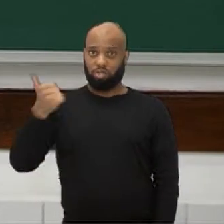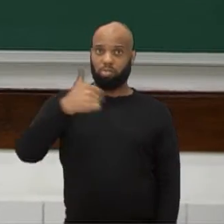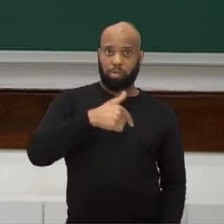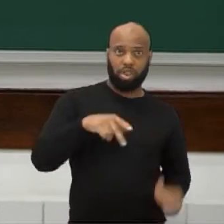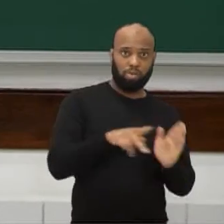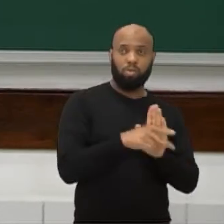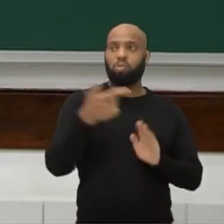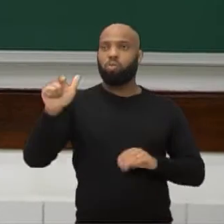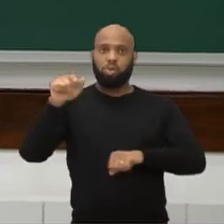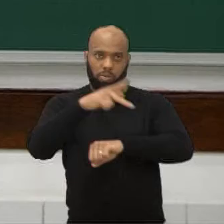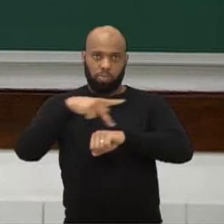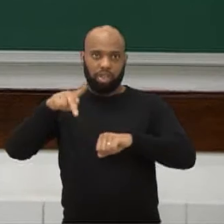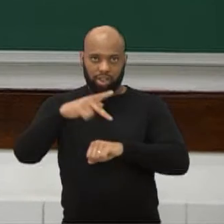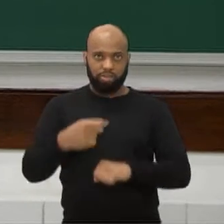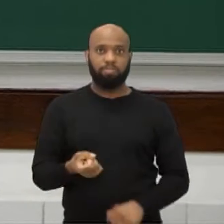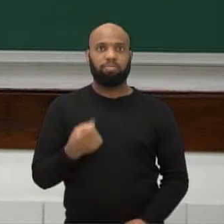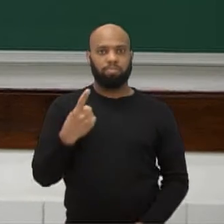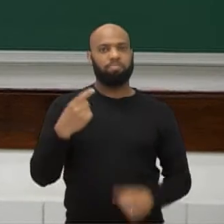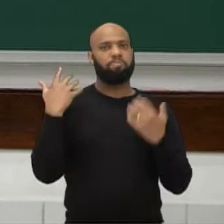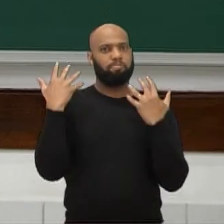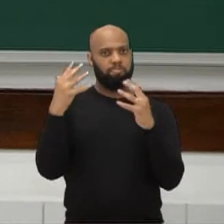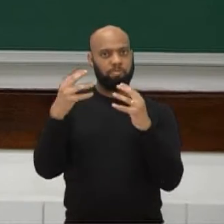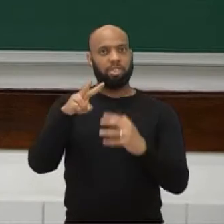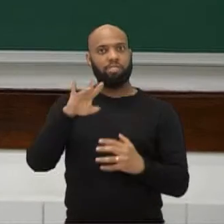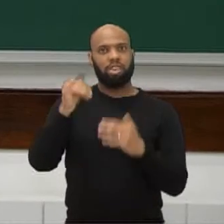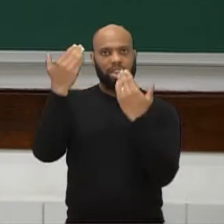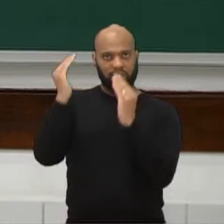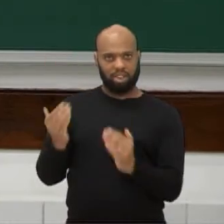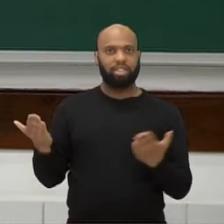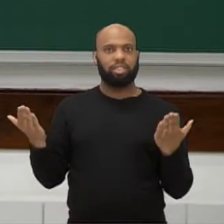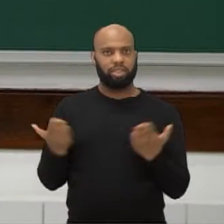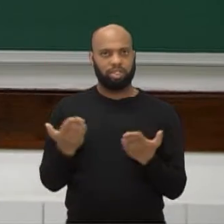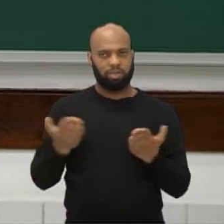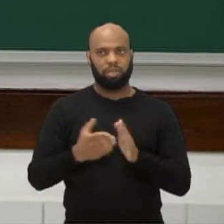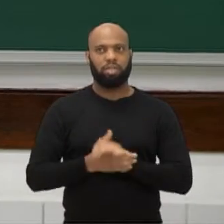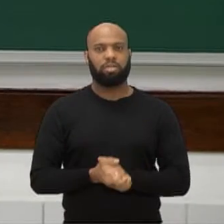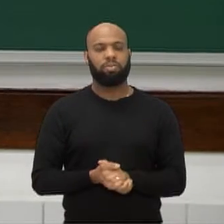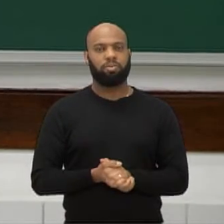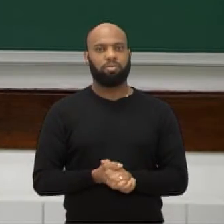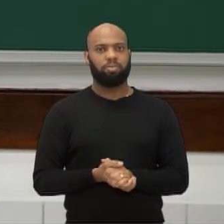sobre o estrangeiro. Muito bem, é isso que nós vamos analisar agora.